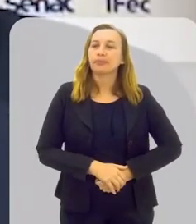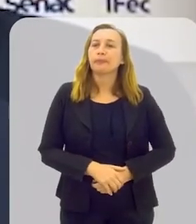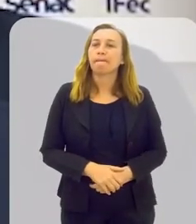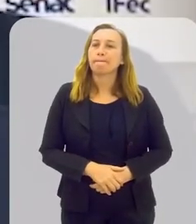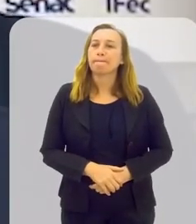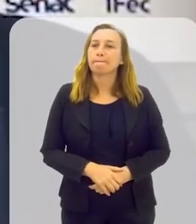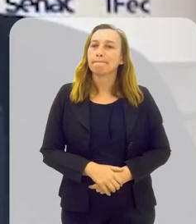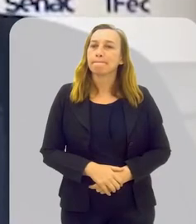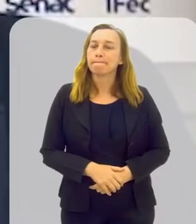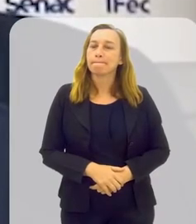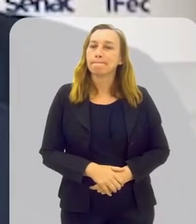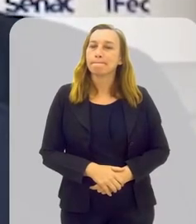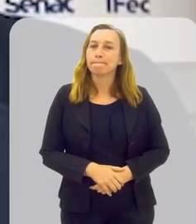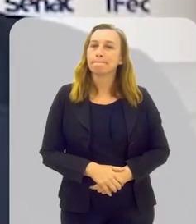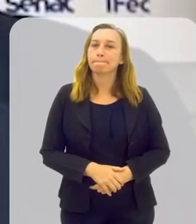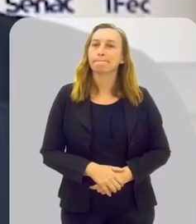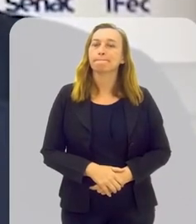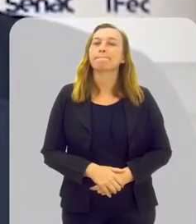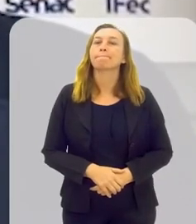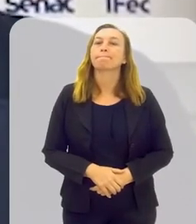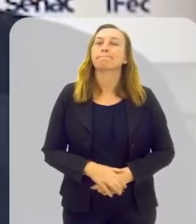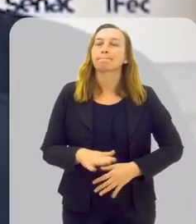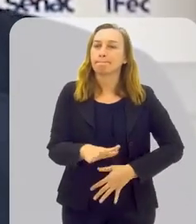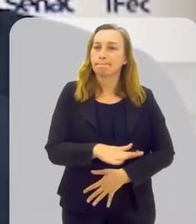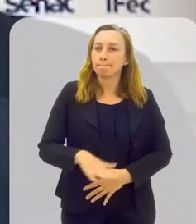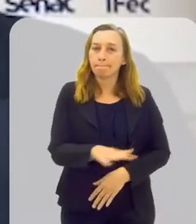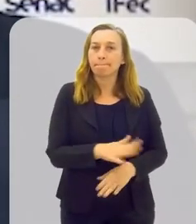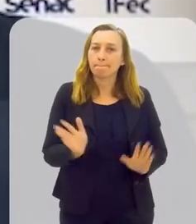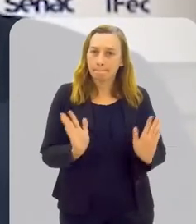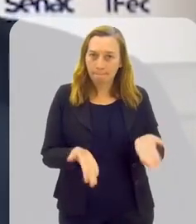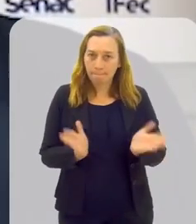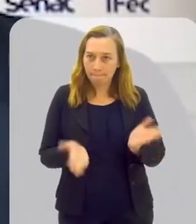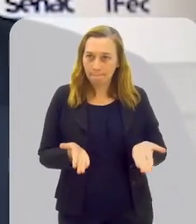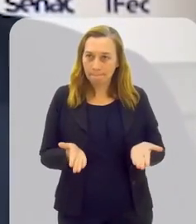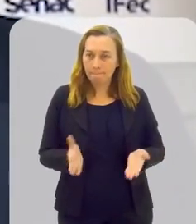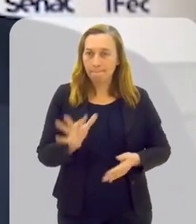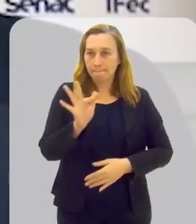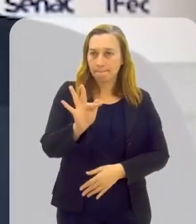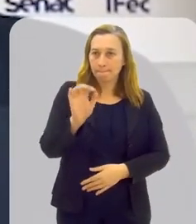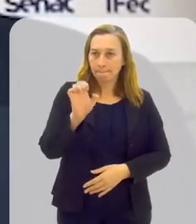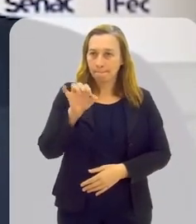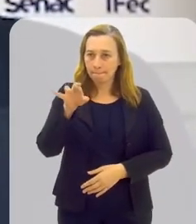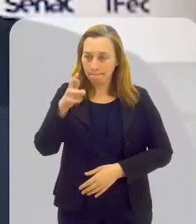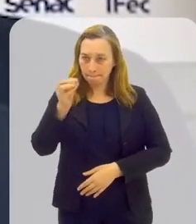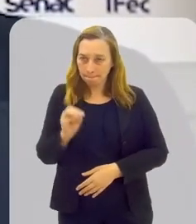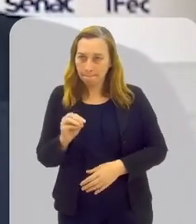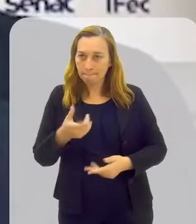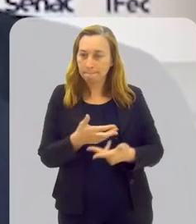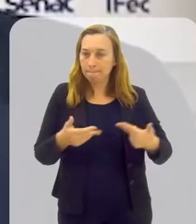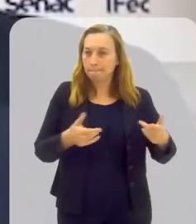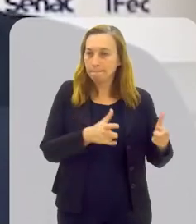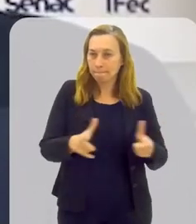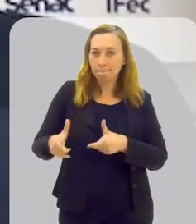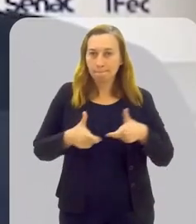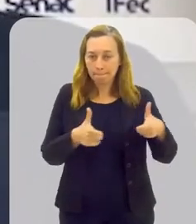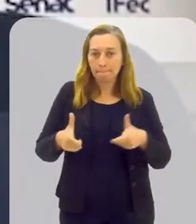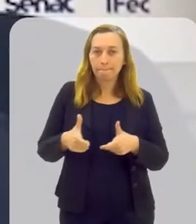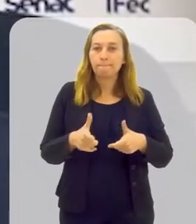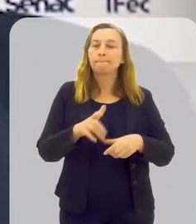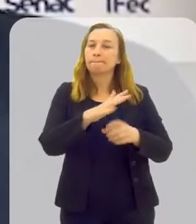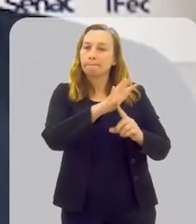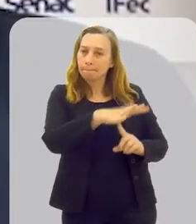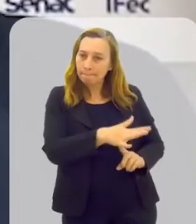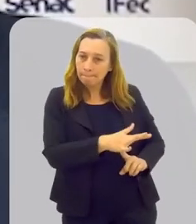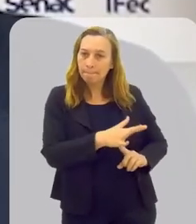por ser um protótipo nós estamos ela aqui nas unidades hoje na sede da fia começa mas ela já passou por vários